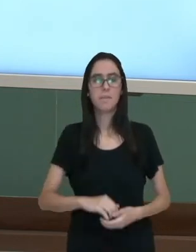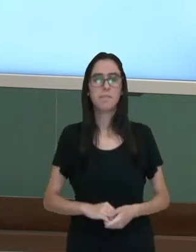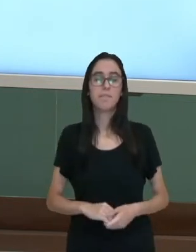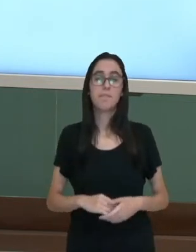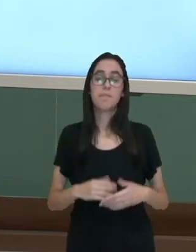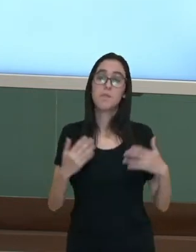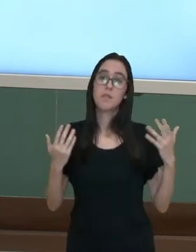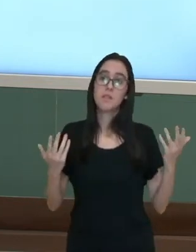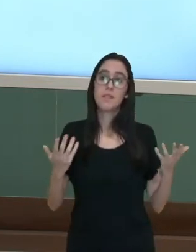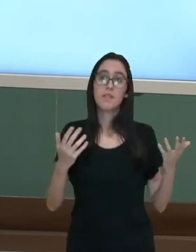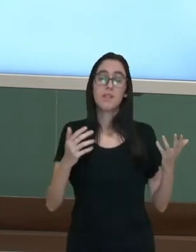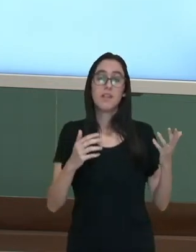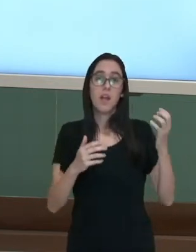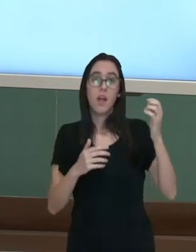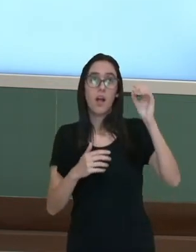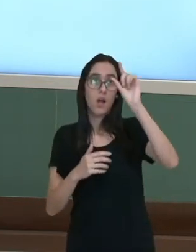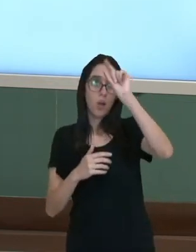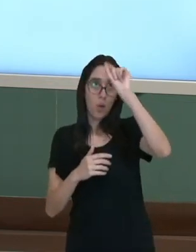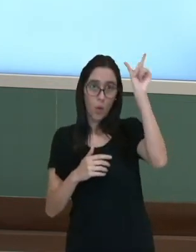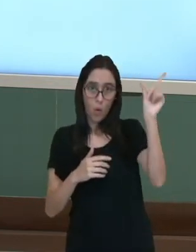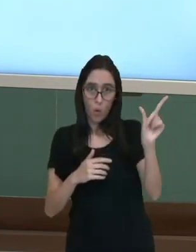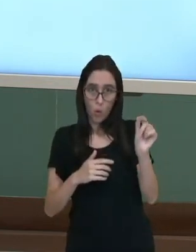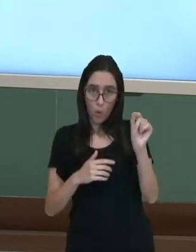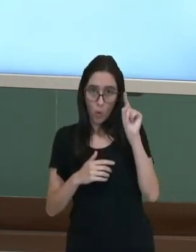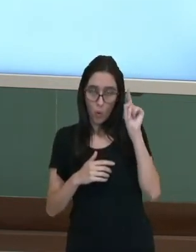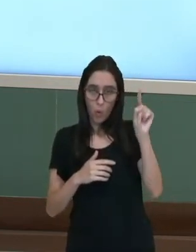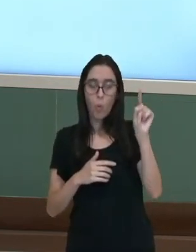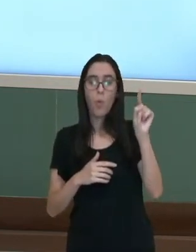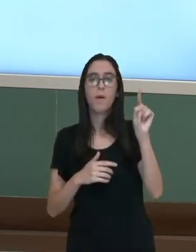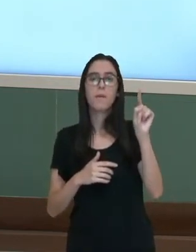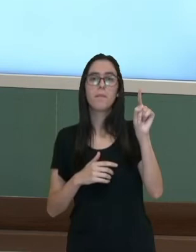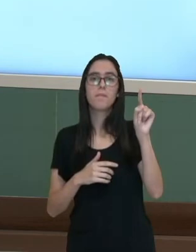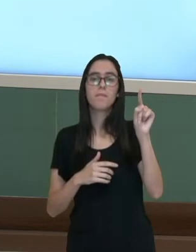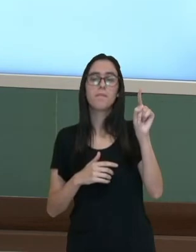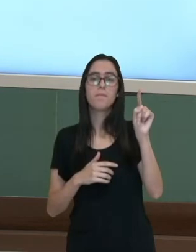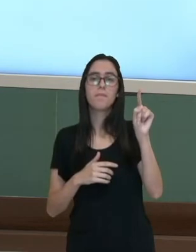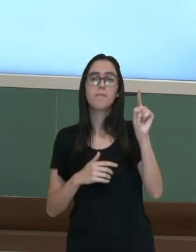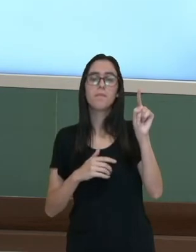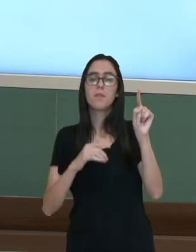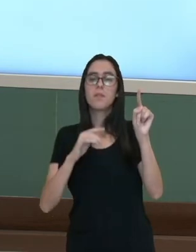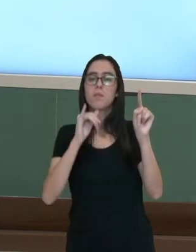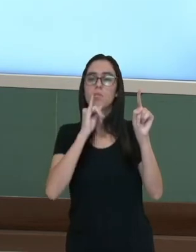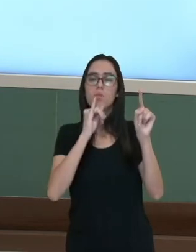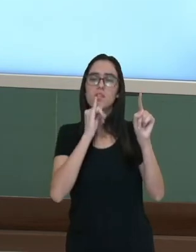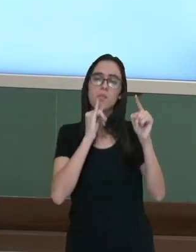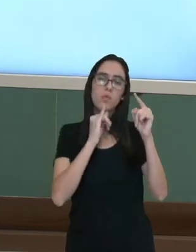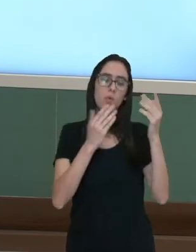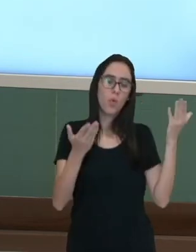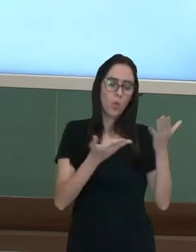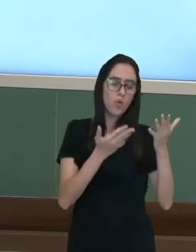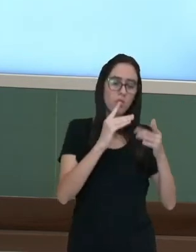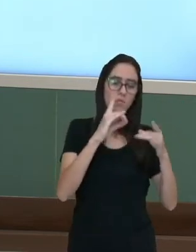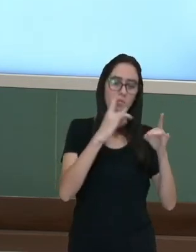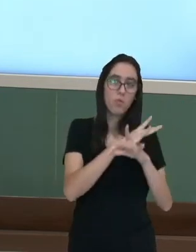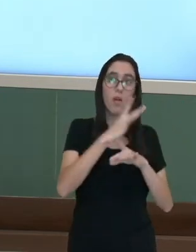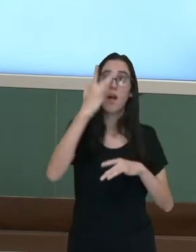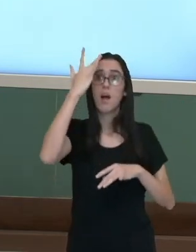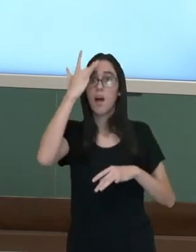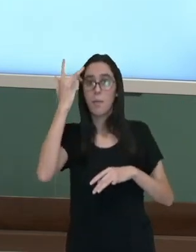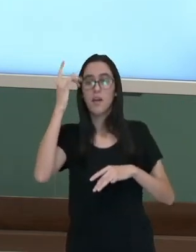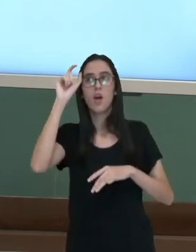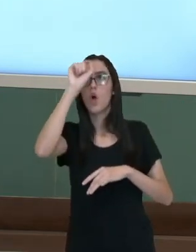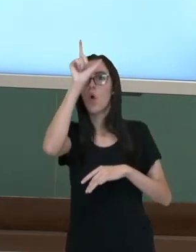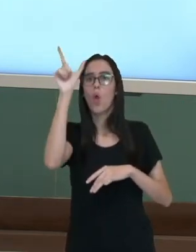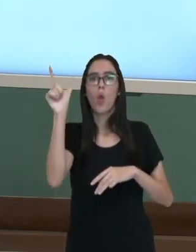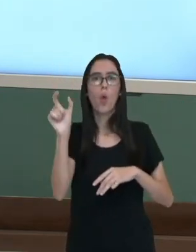Praticamente eu posso dizer que a Lua ela está de um dia para o outro praticamente, né, na mesma posição em